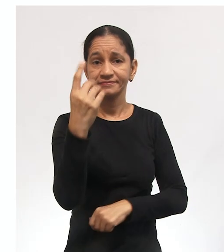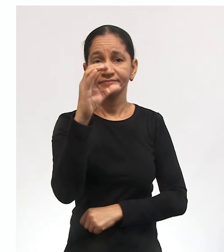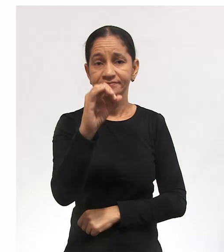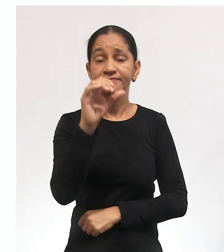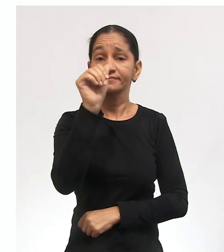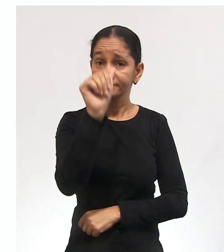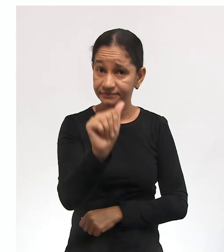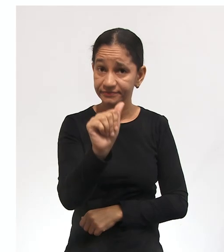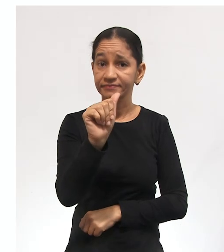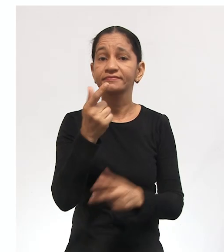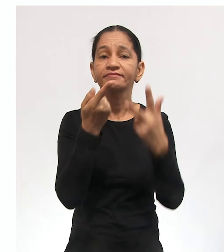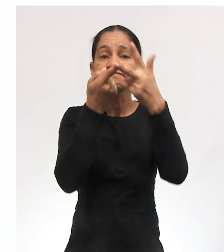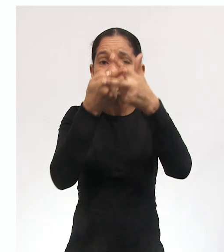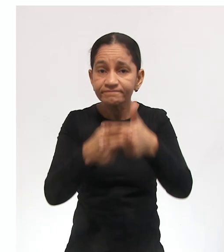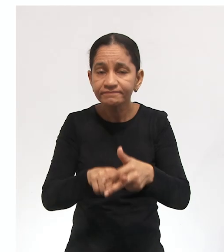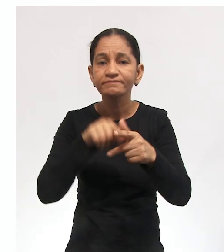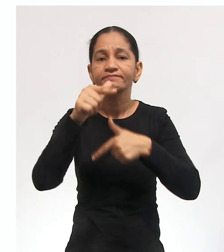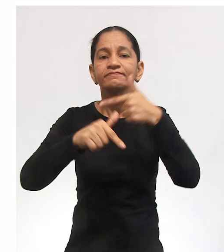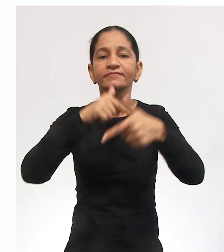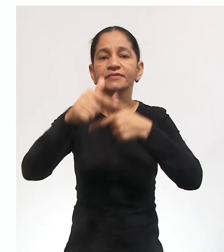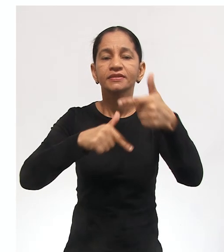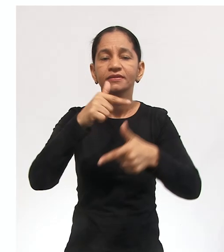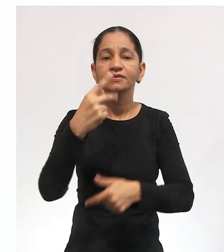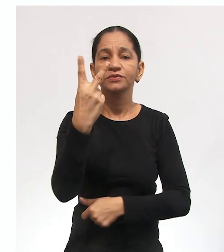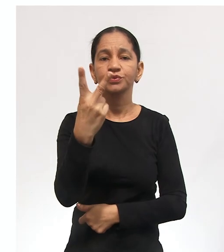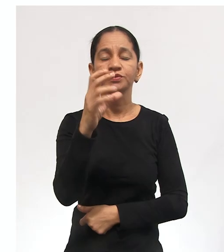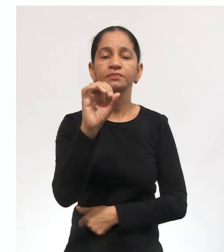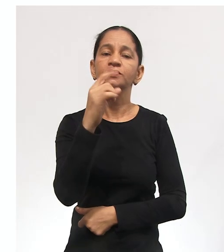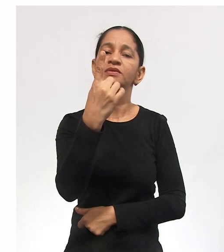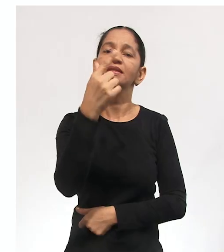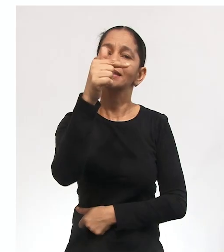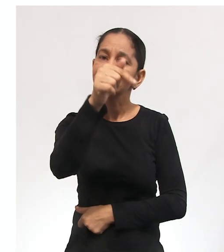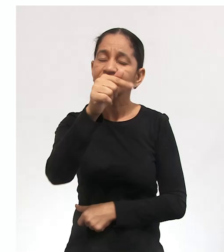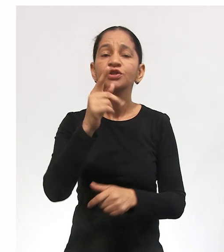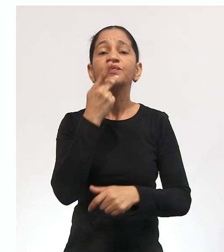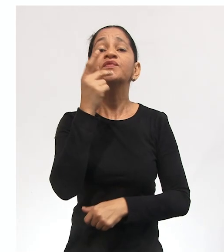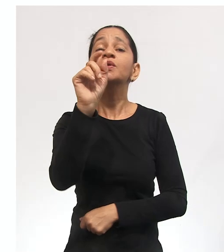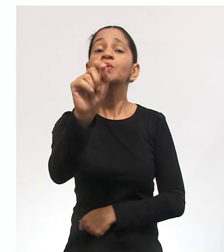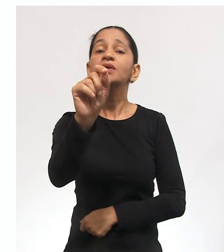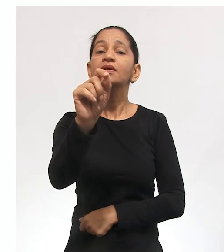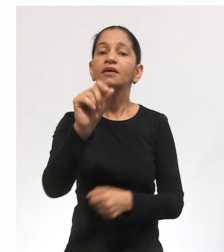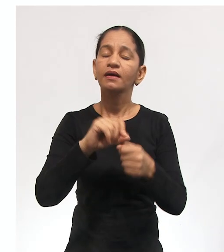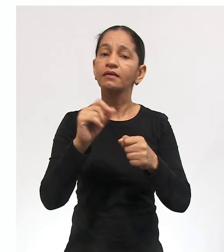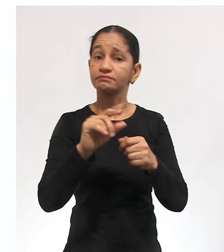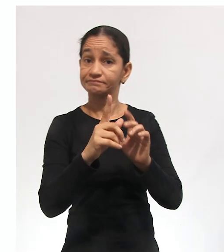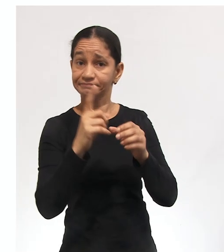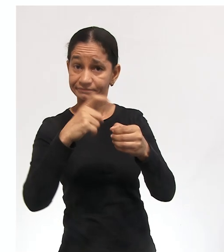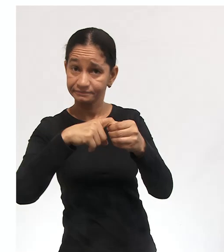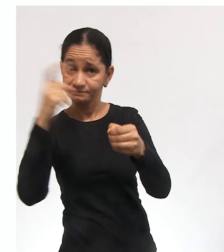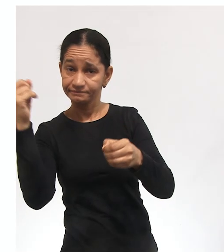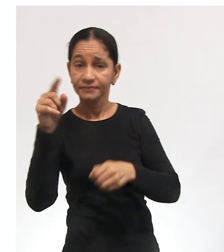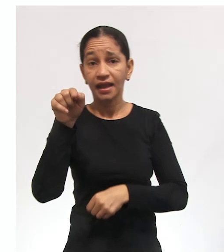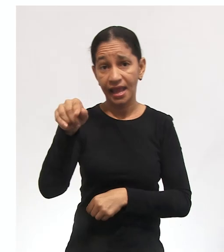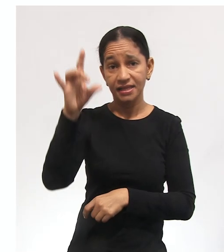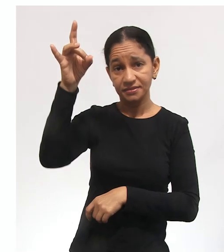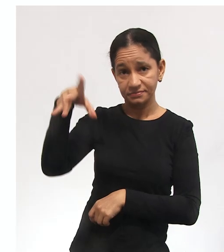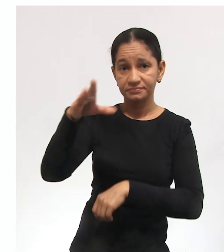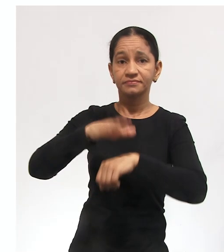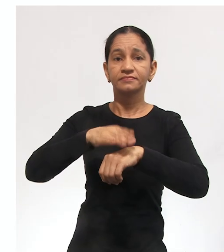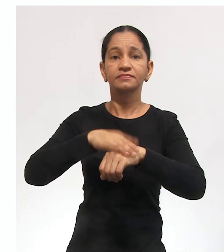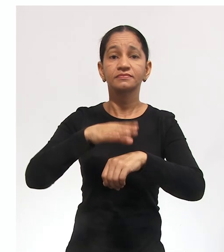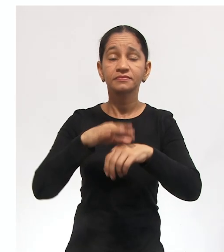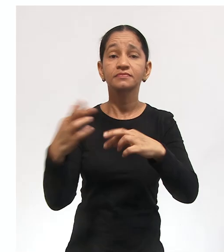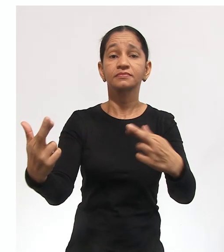uma redação trazida pela Reforma Trabalhista de 2017, fala para a gente assim, olha, o sócio retirante